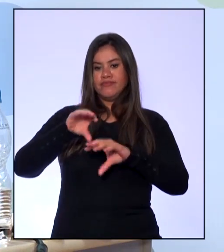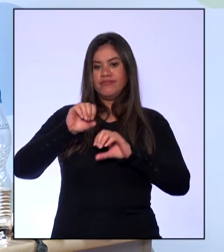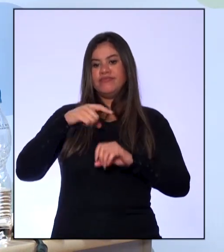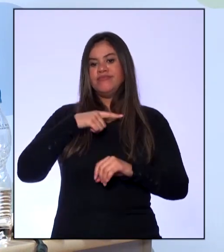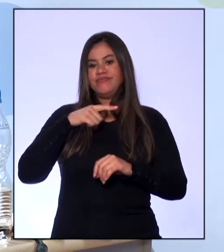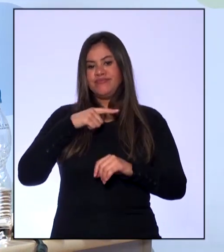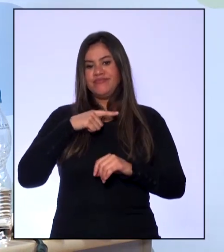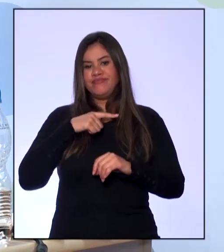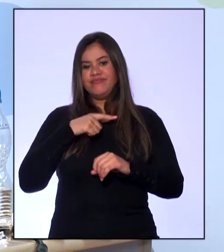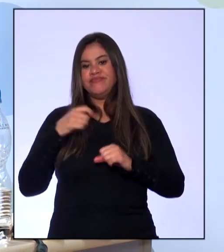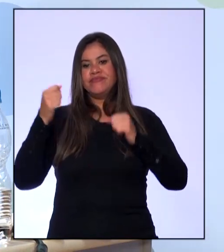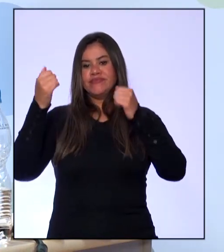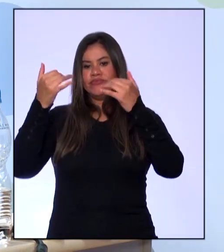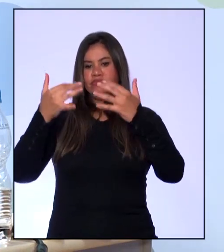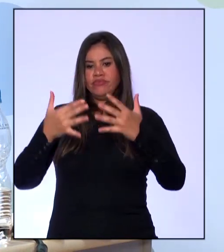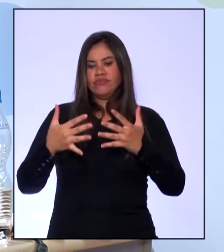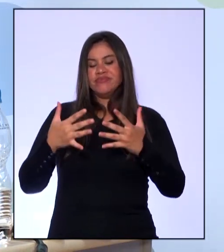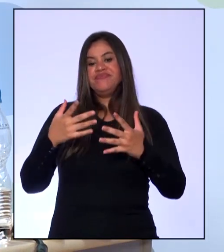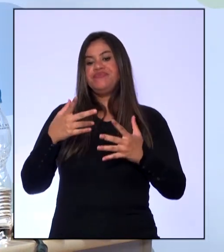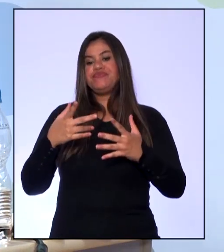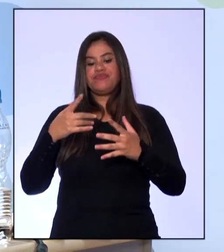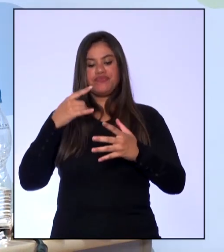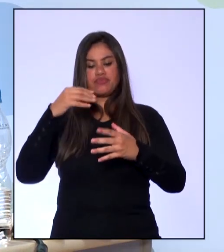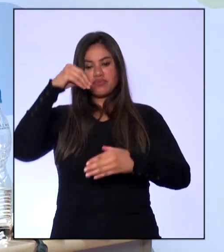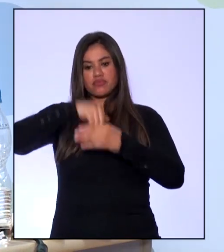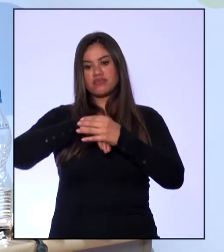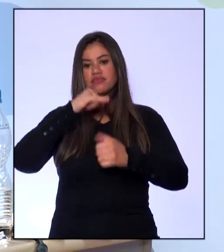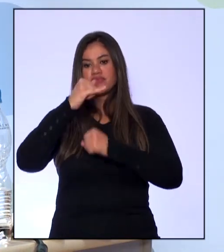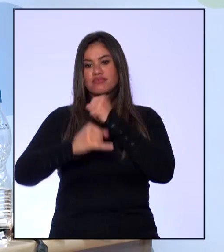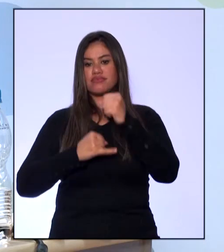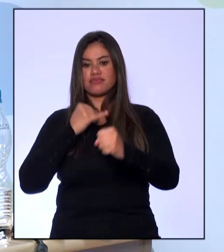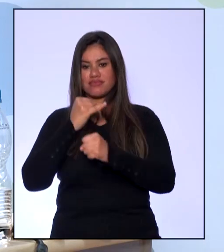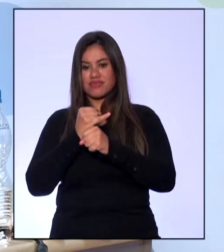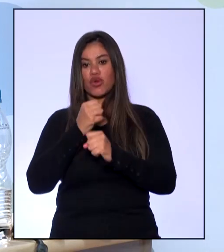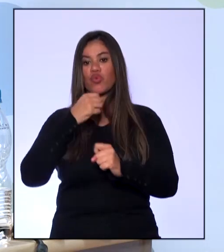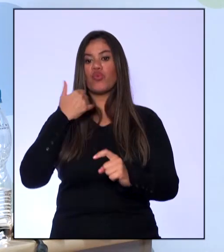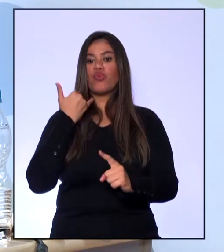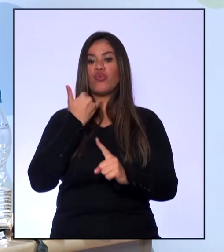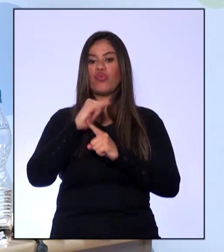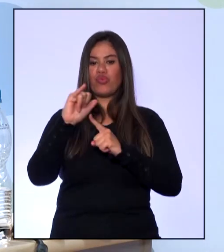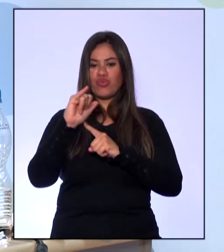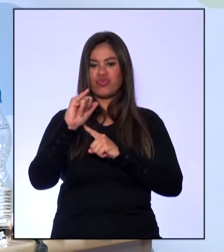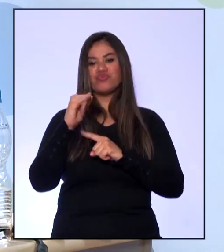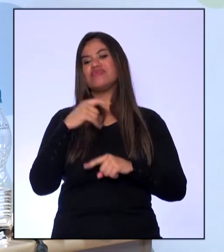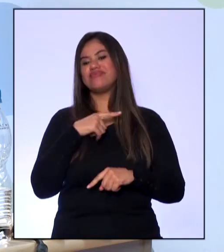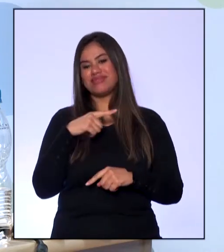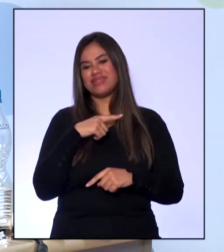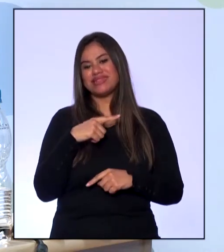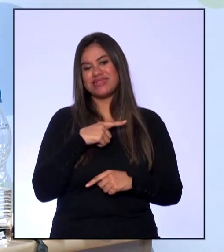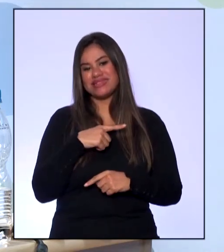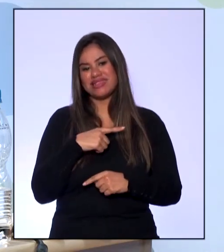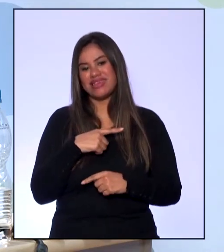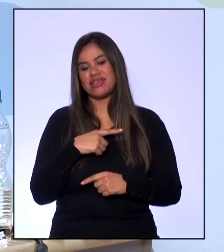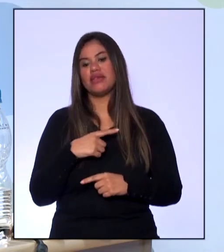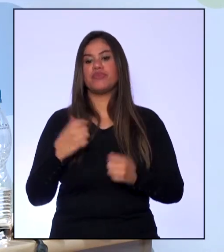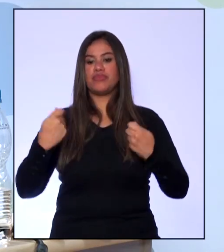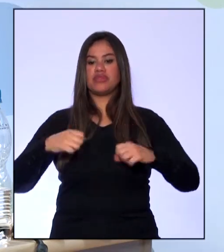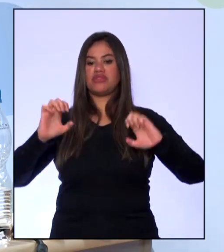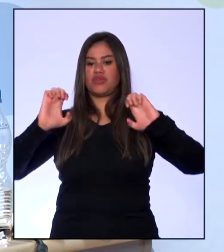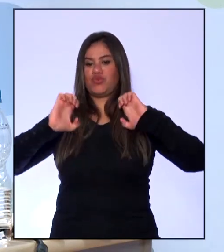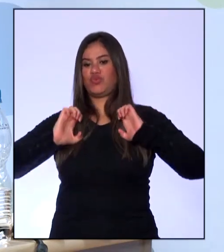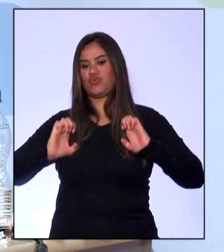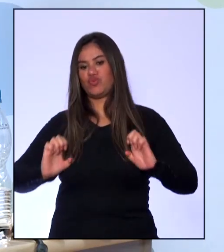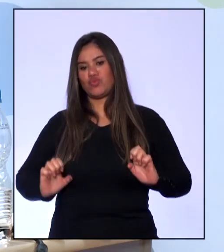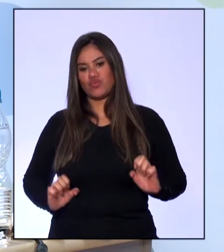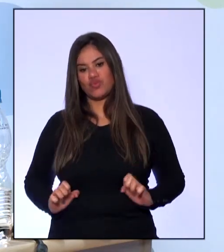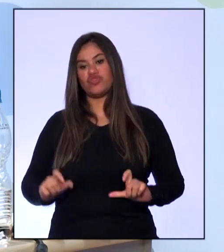nesse assunto do cyberbullying, de você ter até, como se diz, uma etiqueta digital, gente.